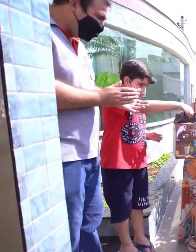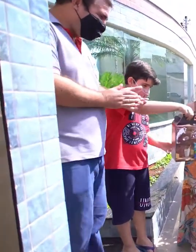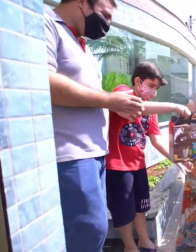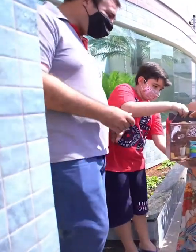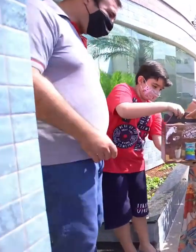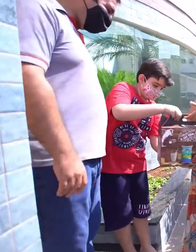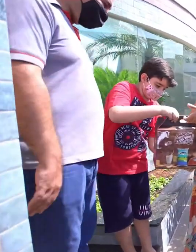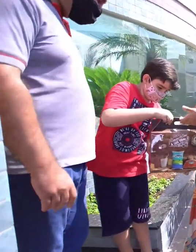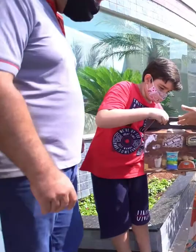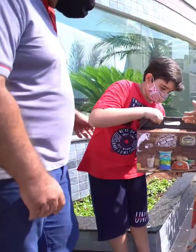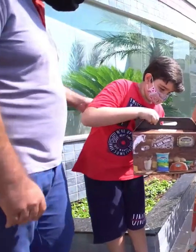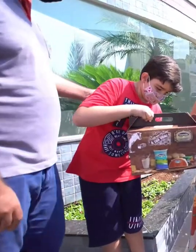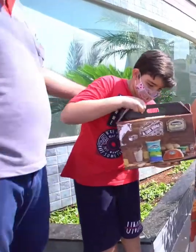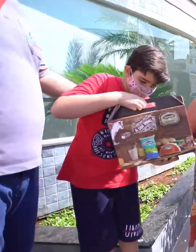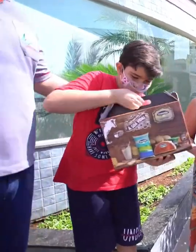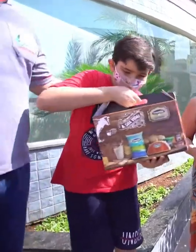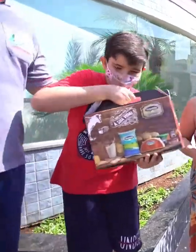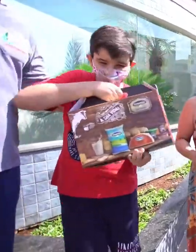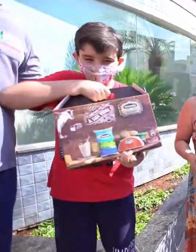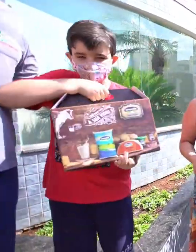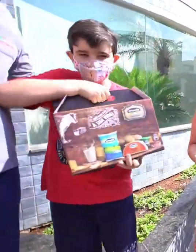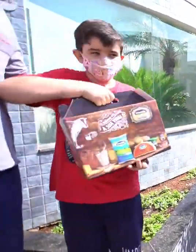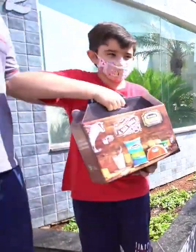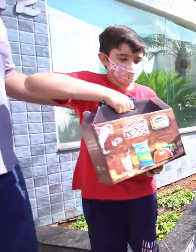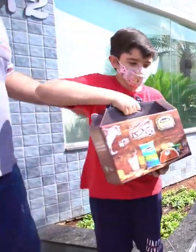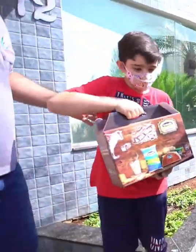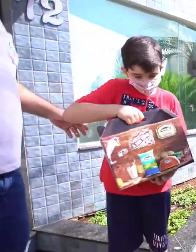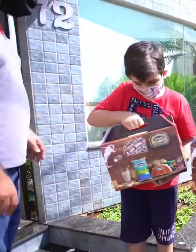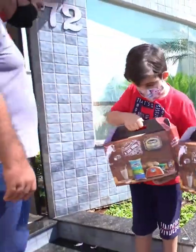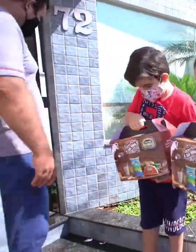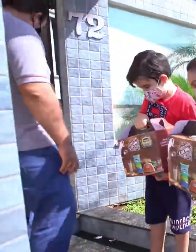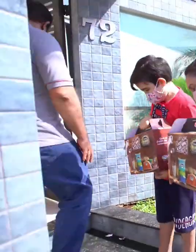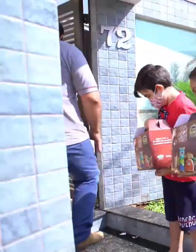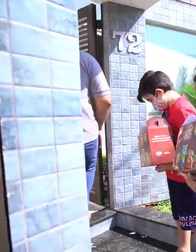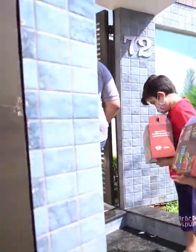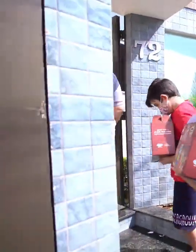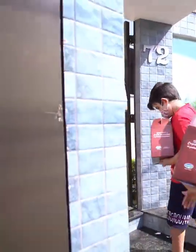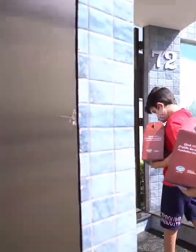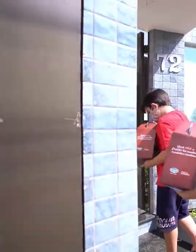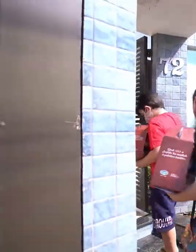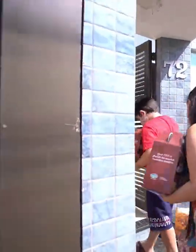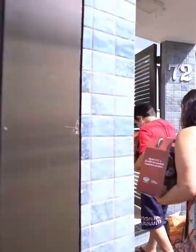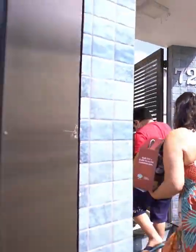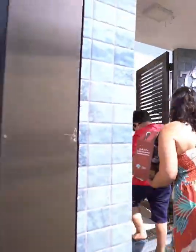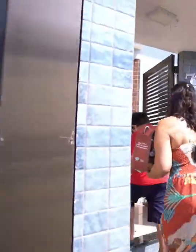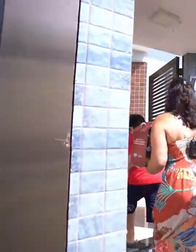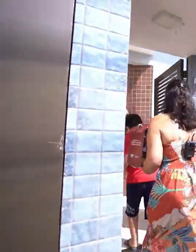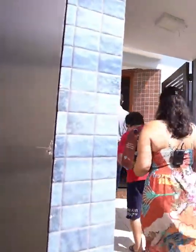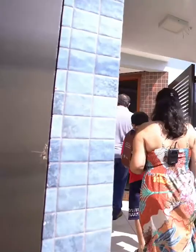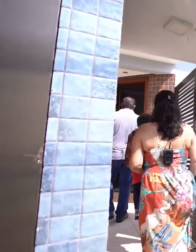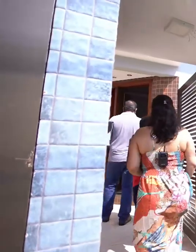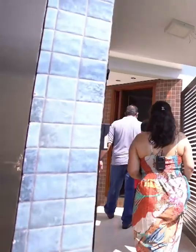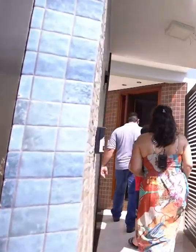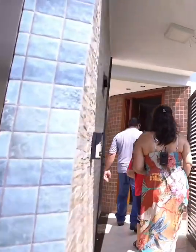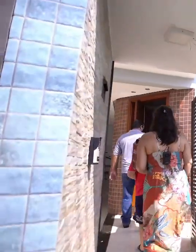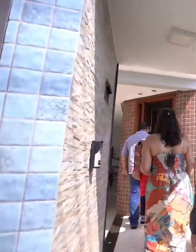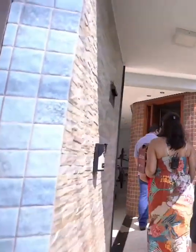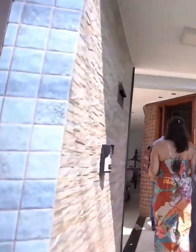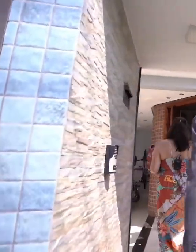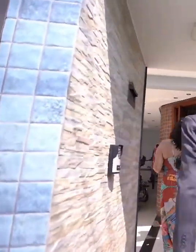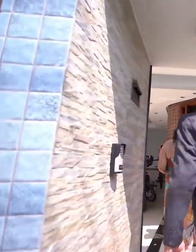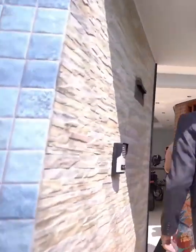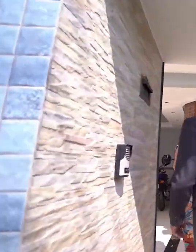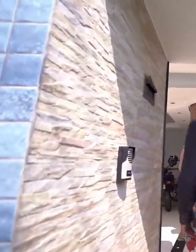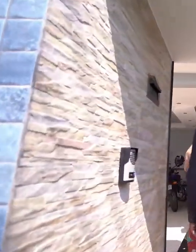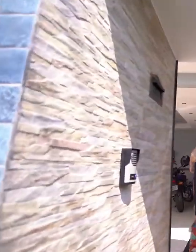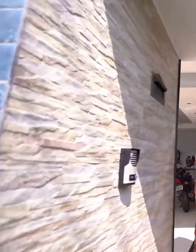É isso aí, tá aqui. Visita a sua casa, vamos lá. E vamos saber se a